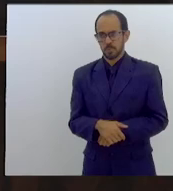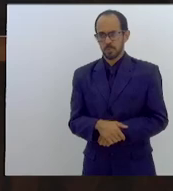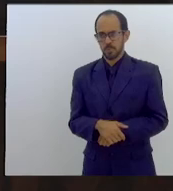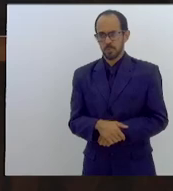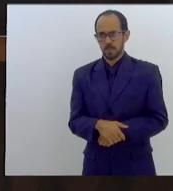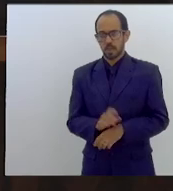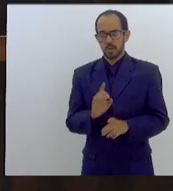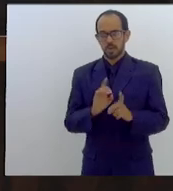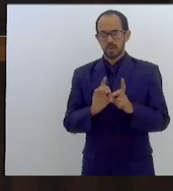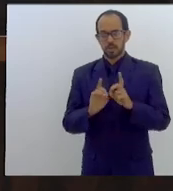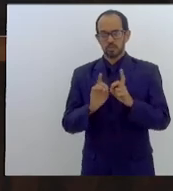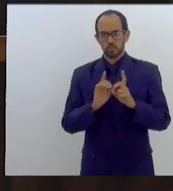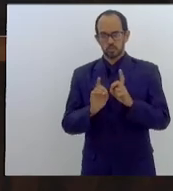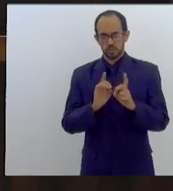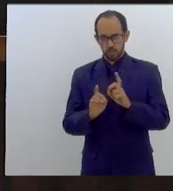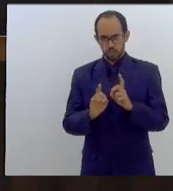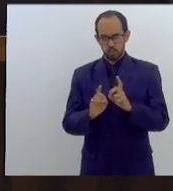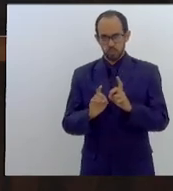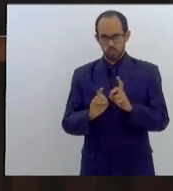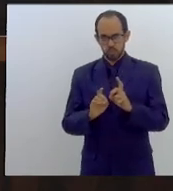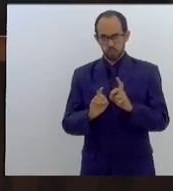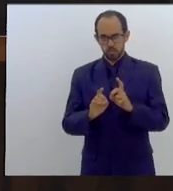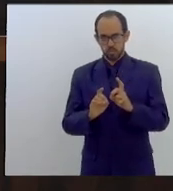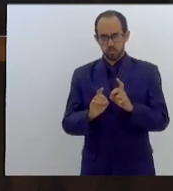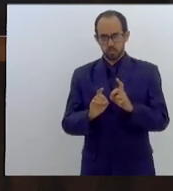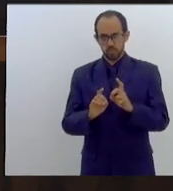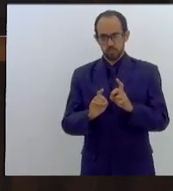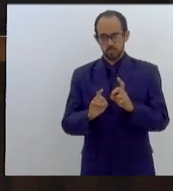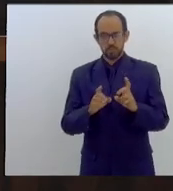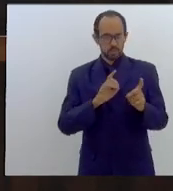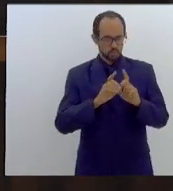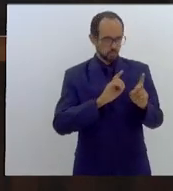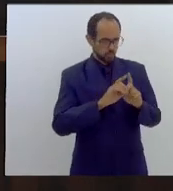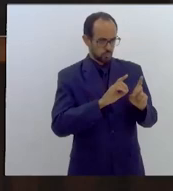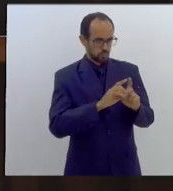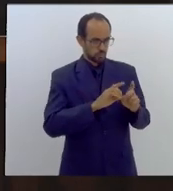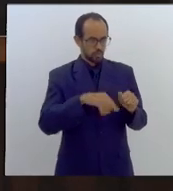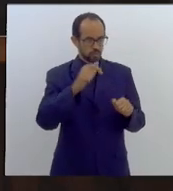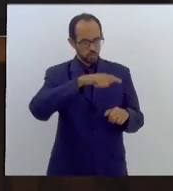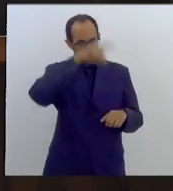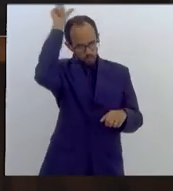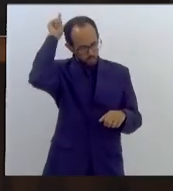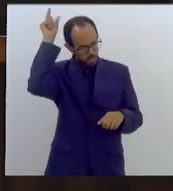em discussão, para discutir o deputado Luiz, Renata e Marta.